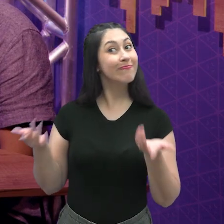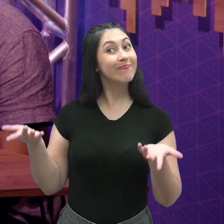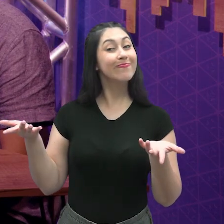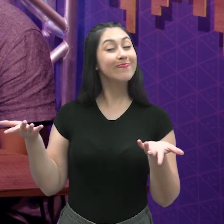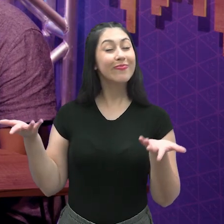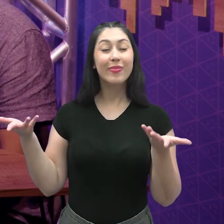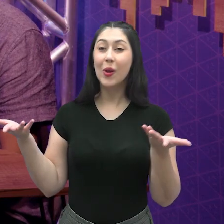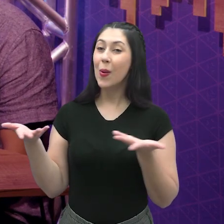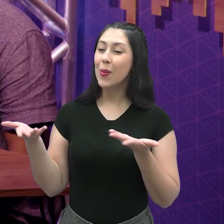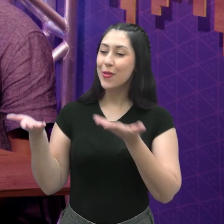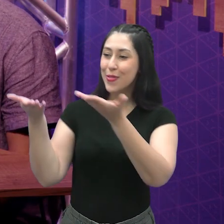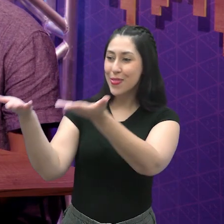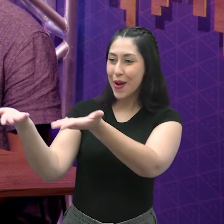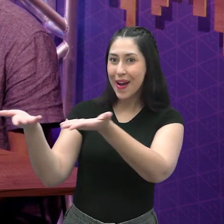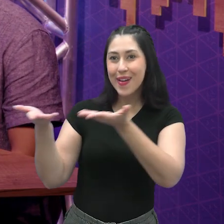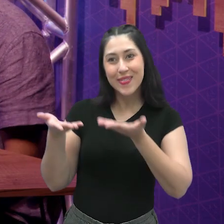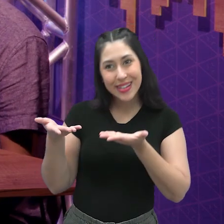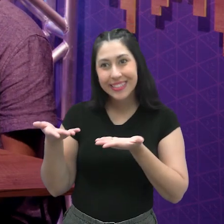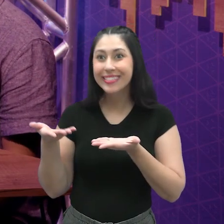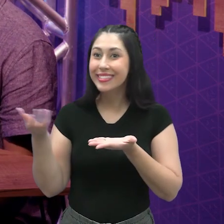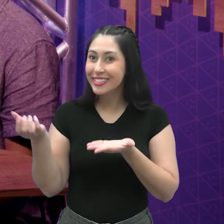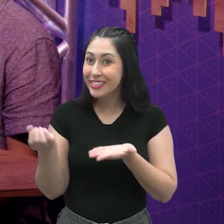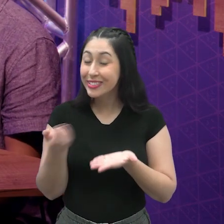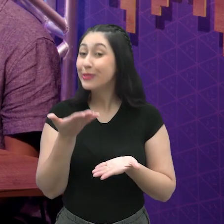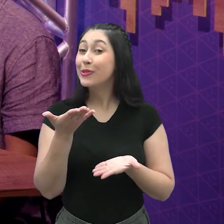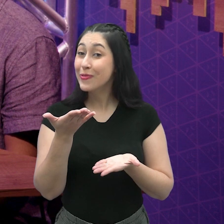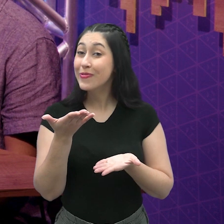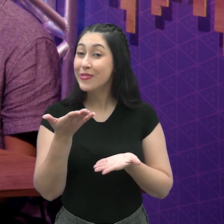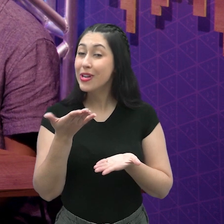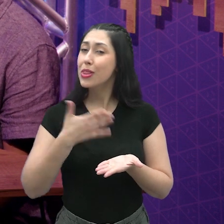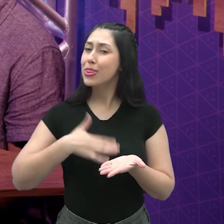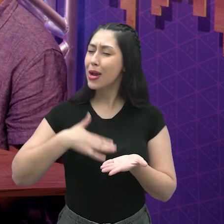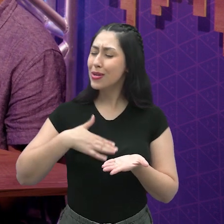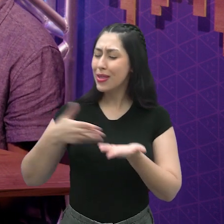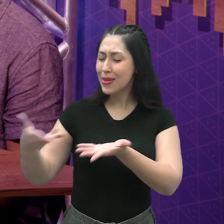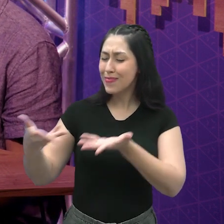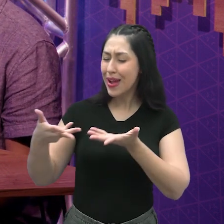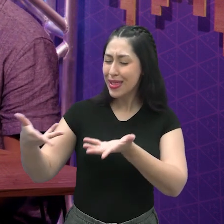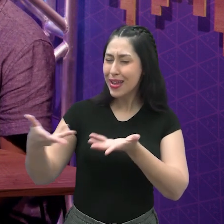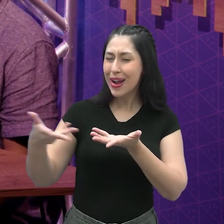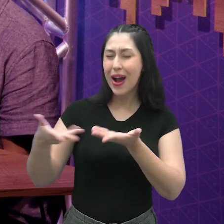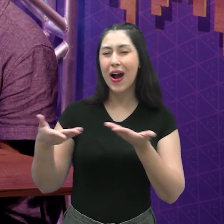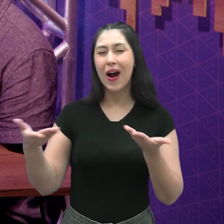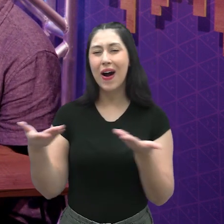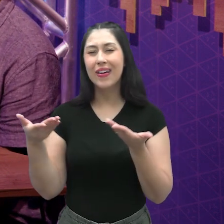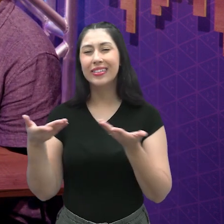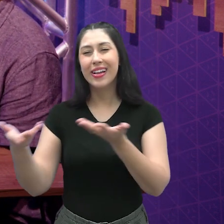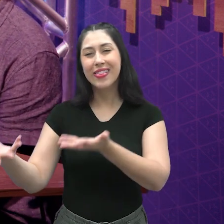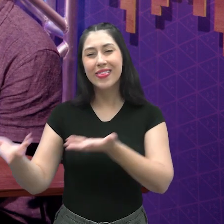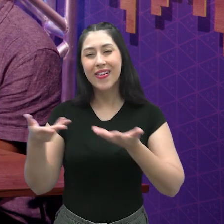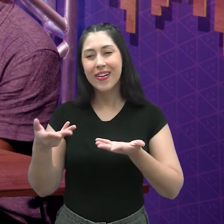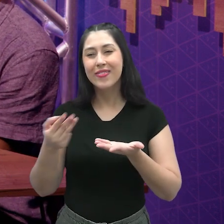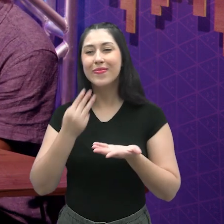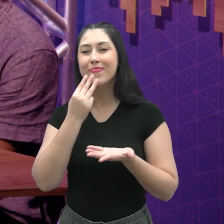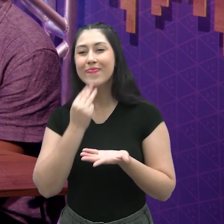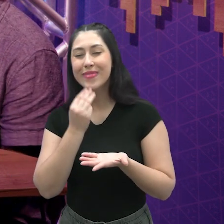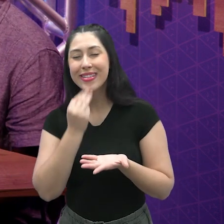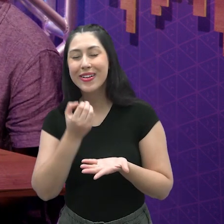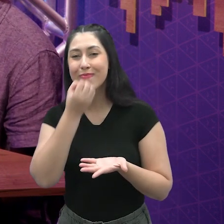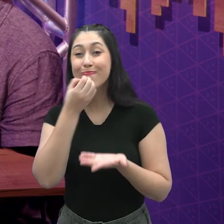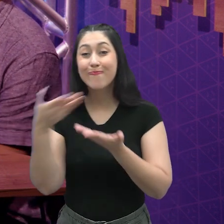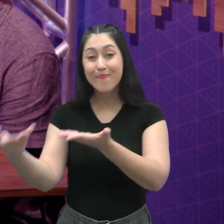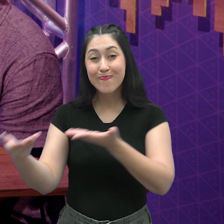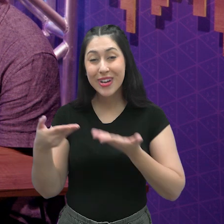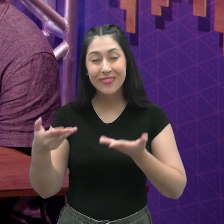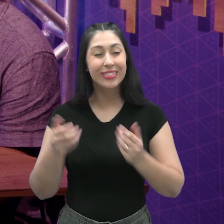É isso aí, galera. E hoje eu tô aqui com mais um convidado no Pode Ser. A gente tá gostando muito de receber as pessoas. Eu recebo aqui hoje o Matheus Andrade.